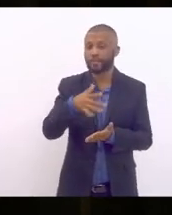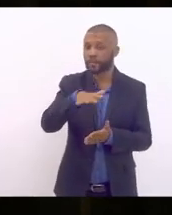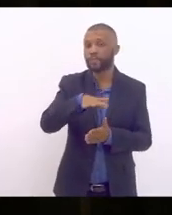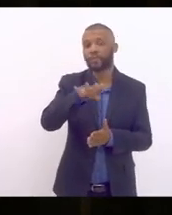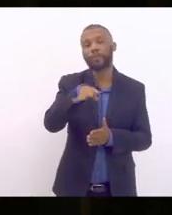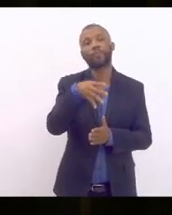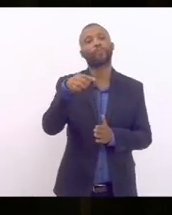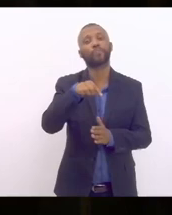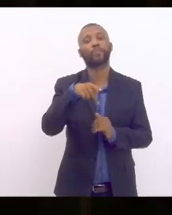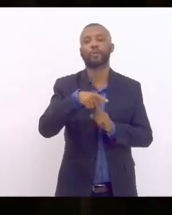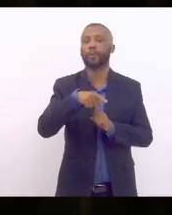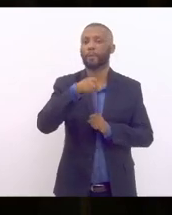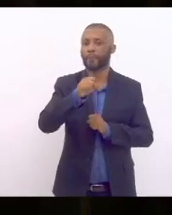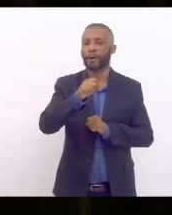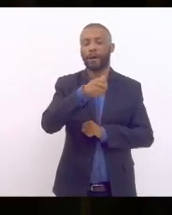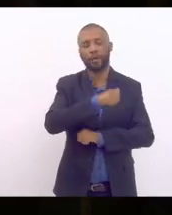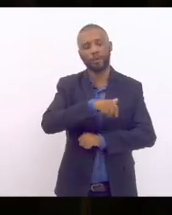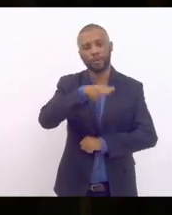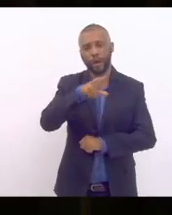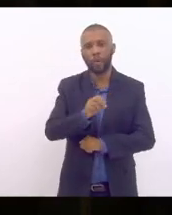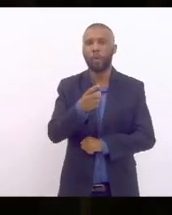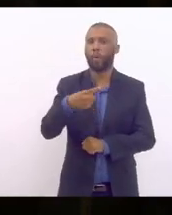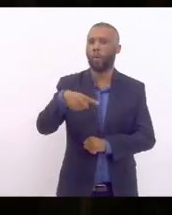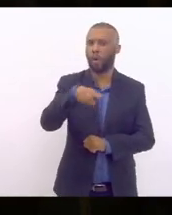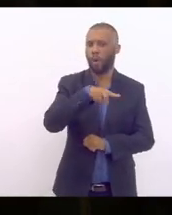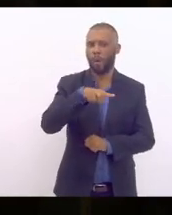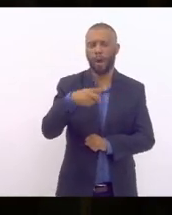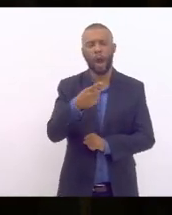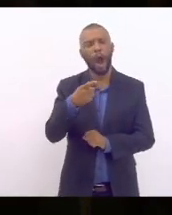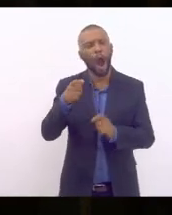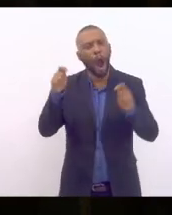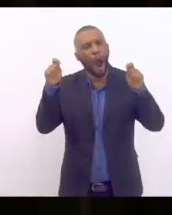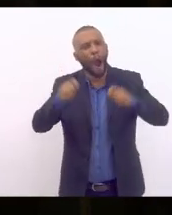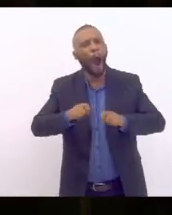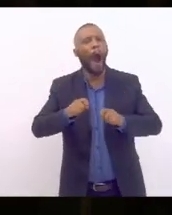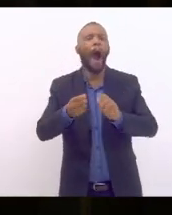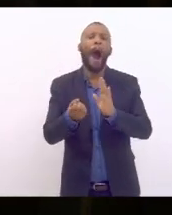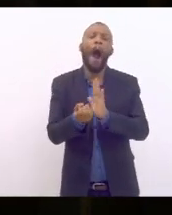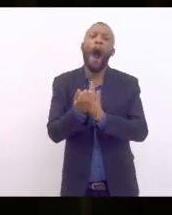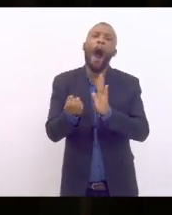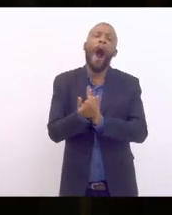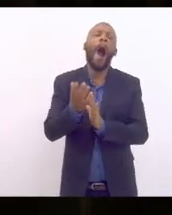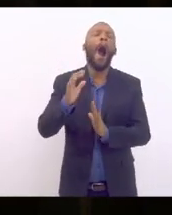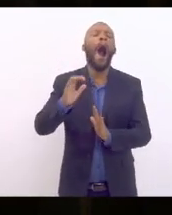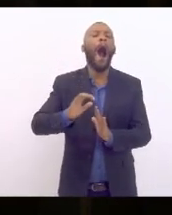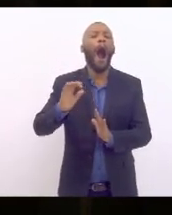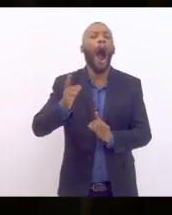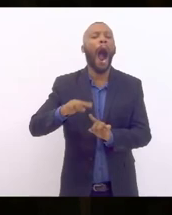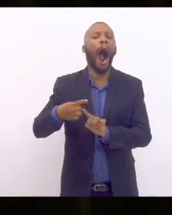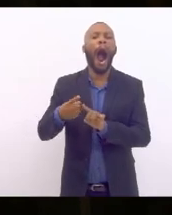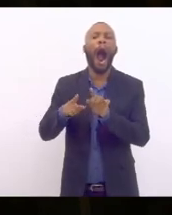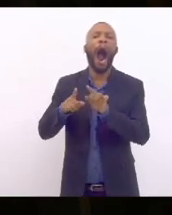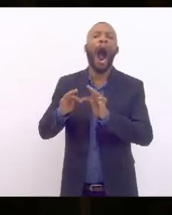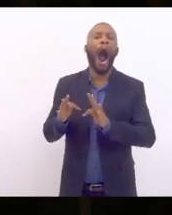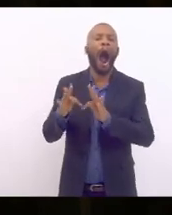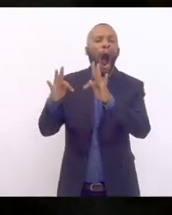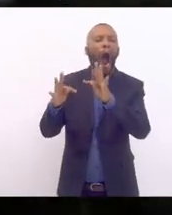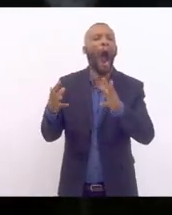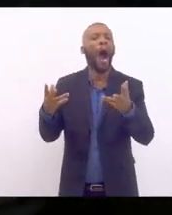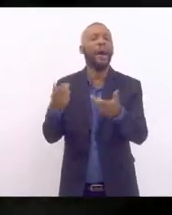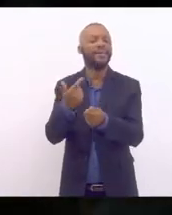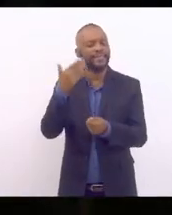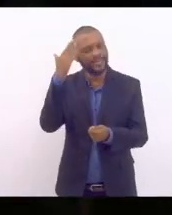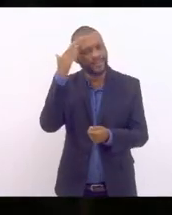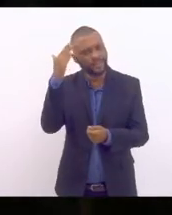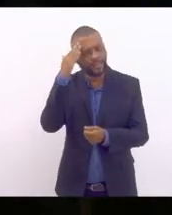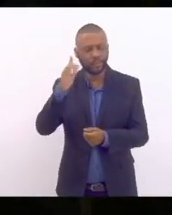fique com os pós-graduandos para que a gente possa a produzir ciência e tecnologia com qualidade eu sei que os gestores